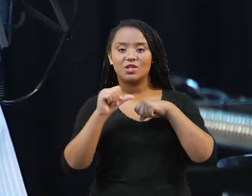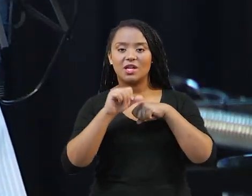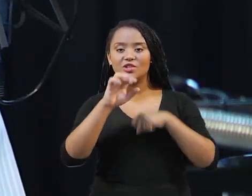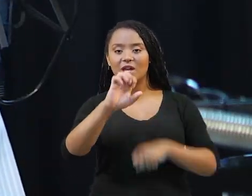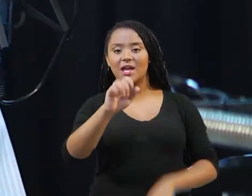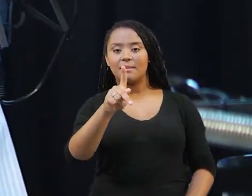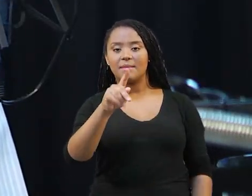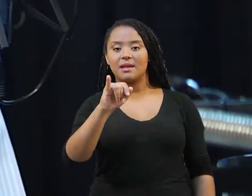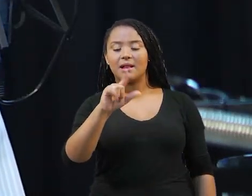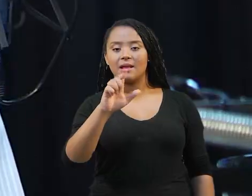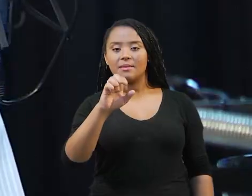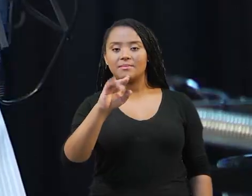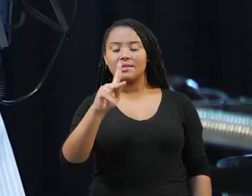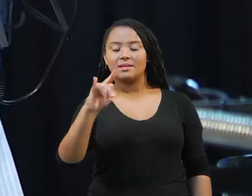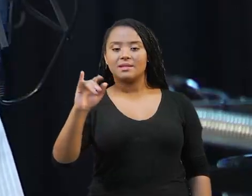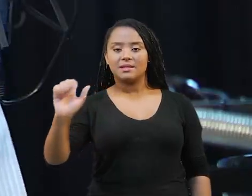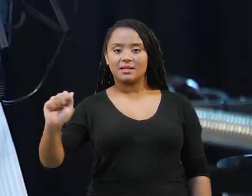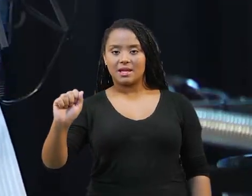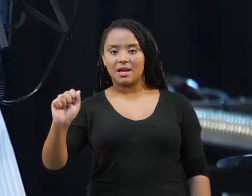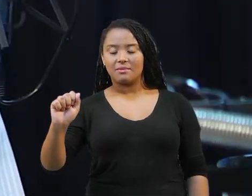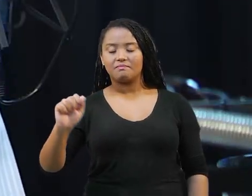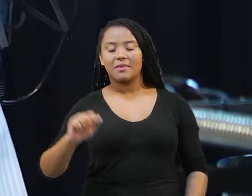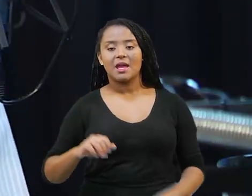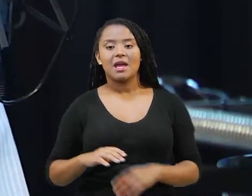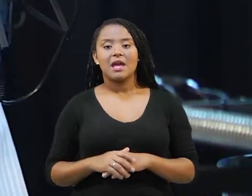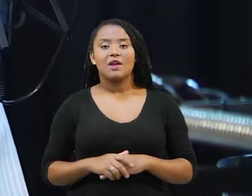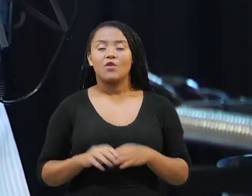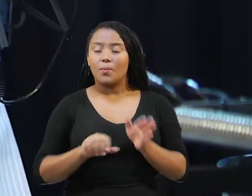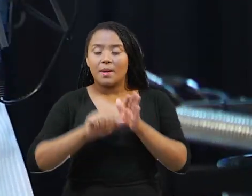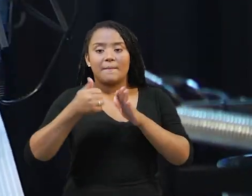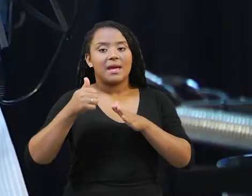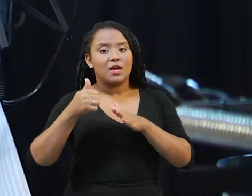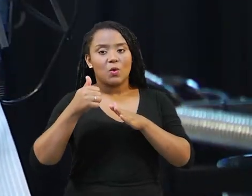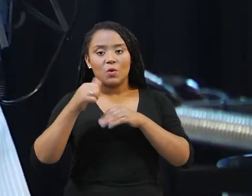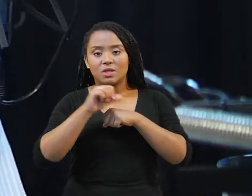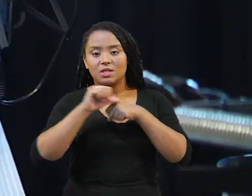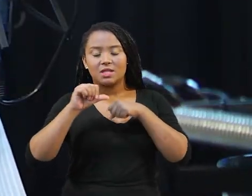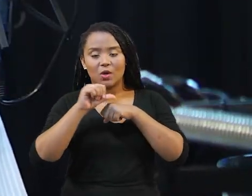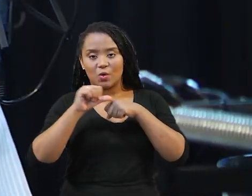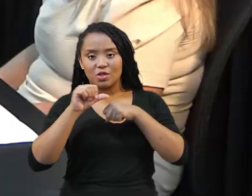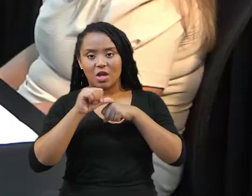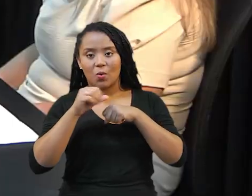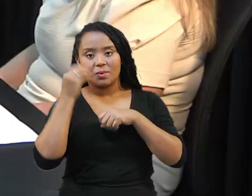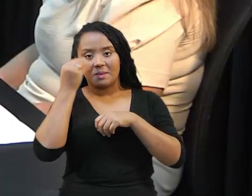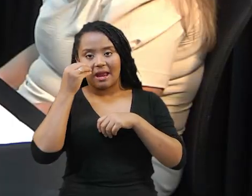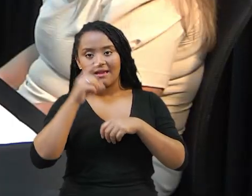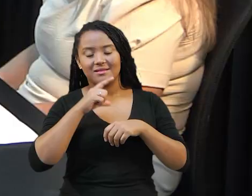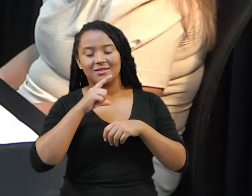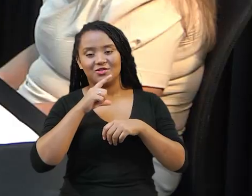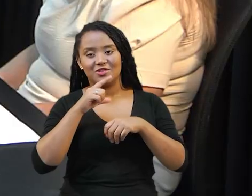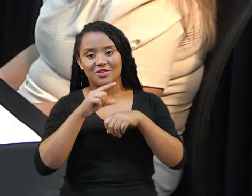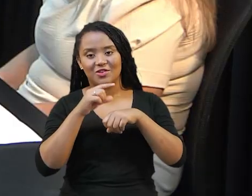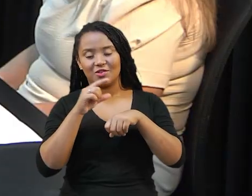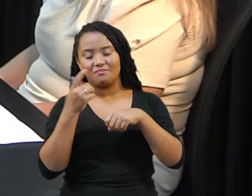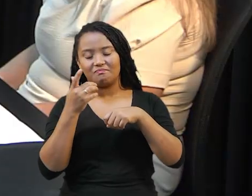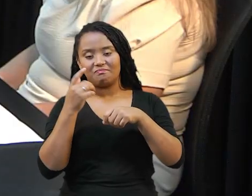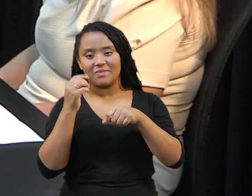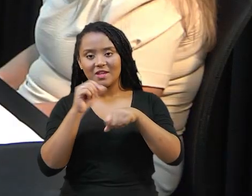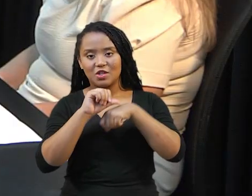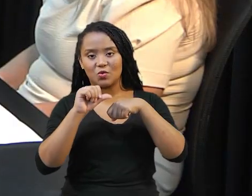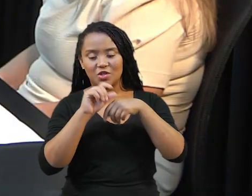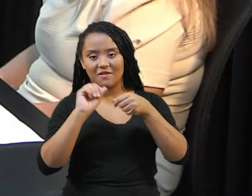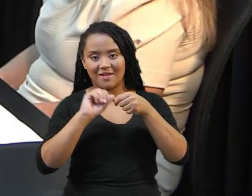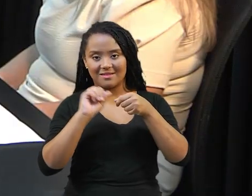radiológica, do mapeamento, do foco da epilepsia para o neurocirurgião operar, e até hoje mexe mais ou menos com isso ainda. Ele era o mais novo, então a gente